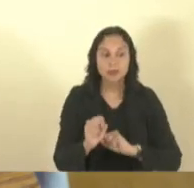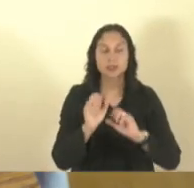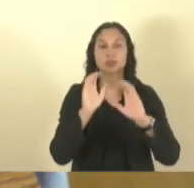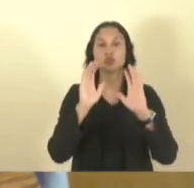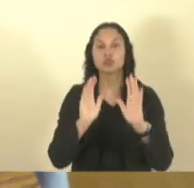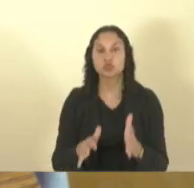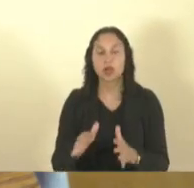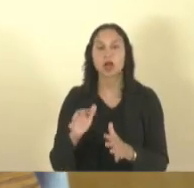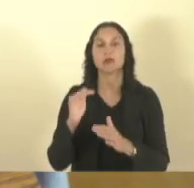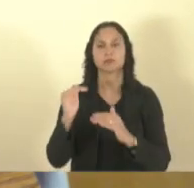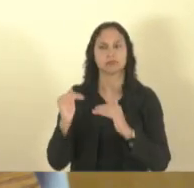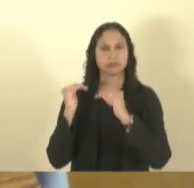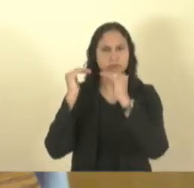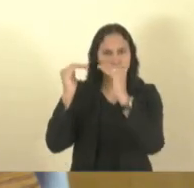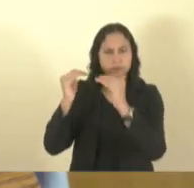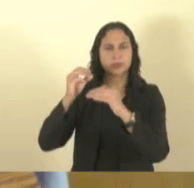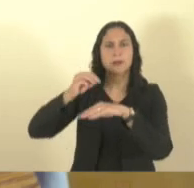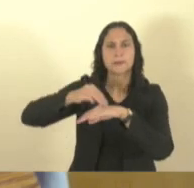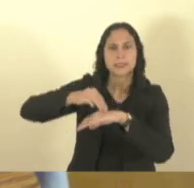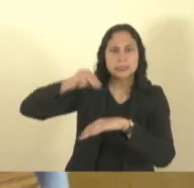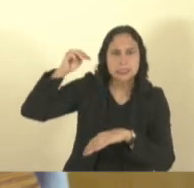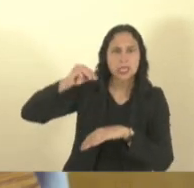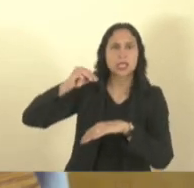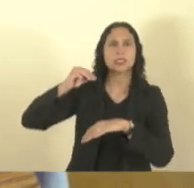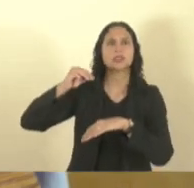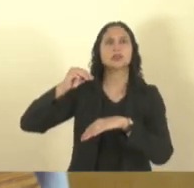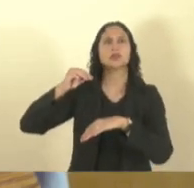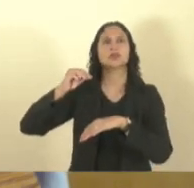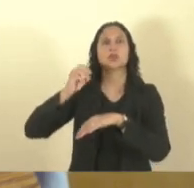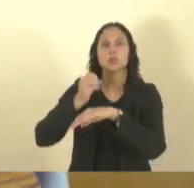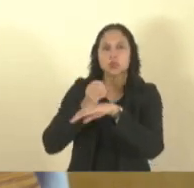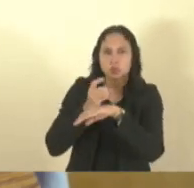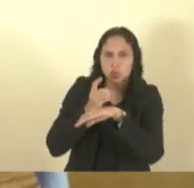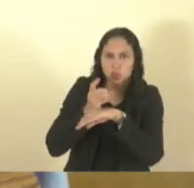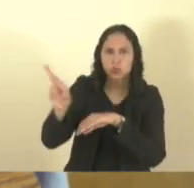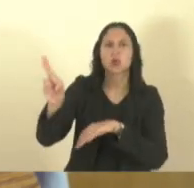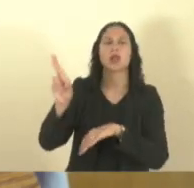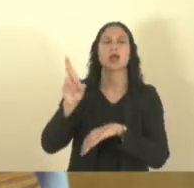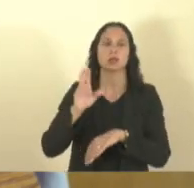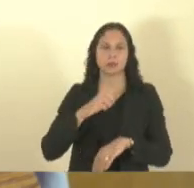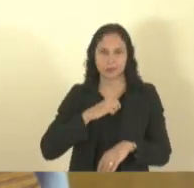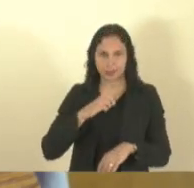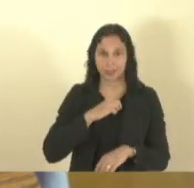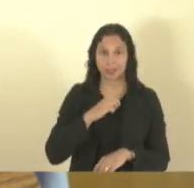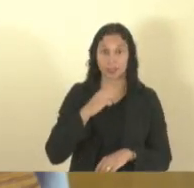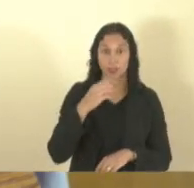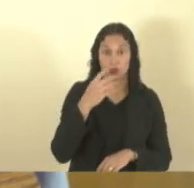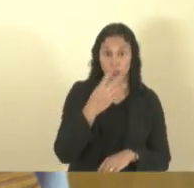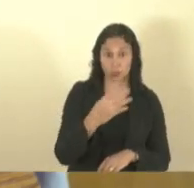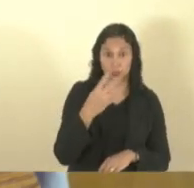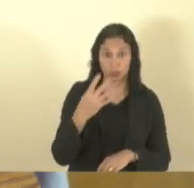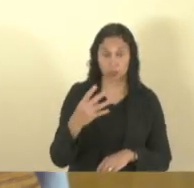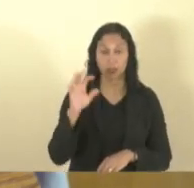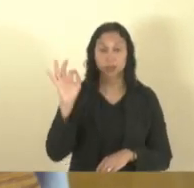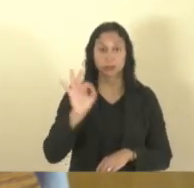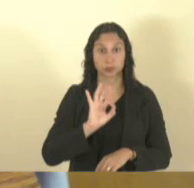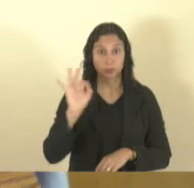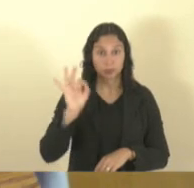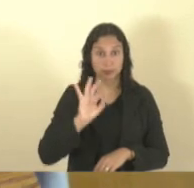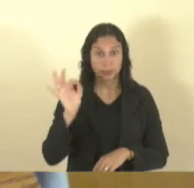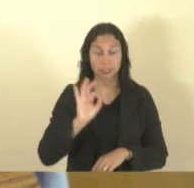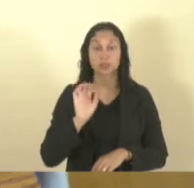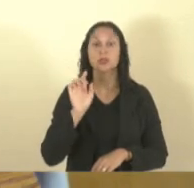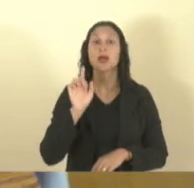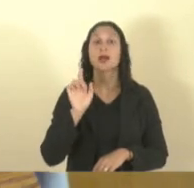alto nível, mestrado e doutorado. 44%